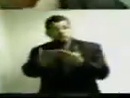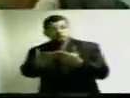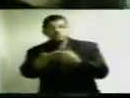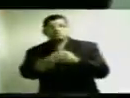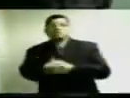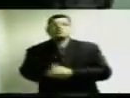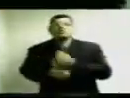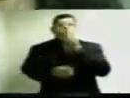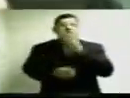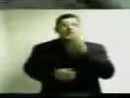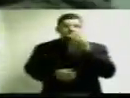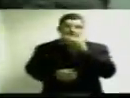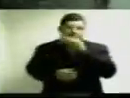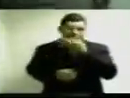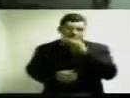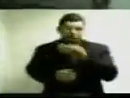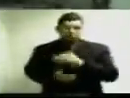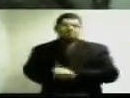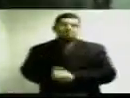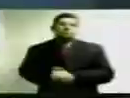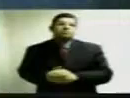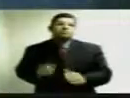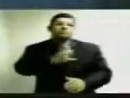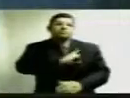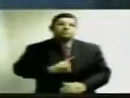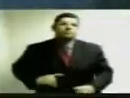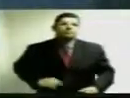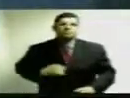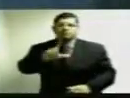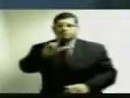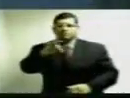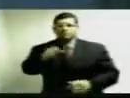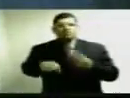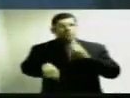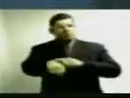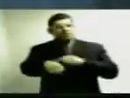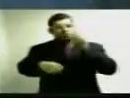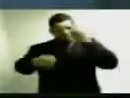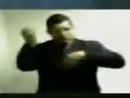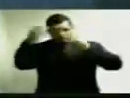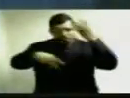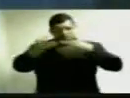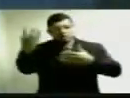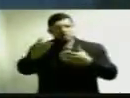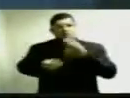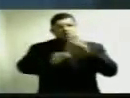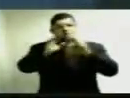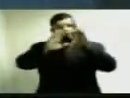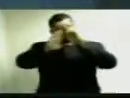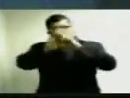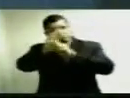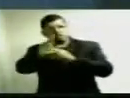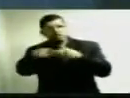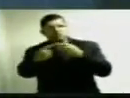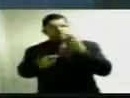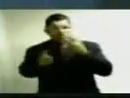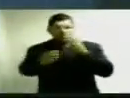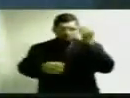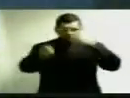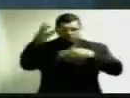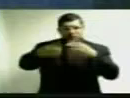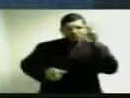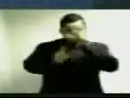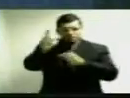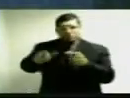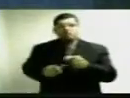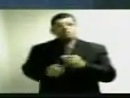da eleição. Era essa a minha contribuição, deputado. Deputado Wilson Lisboa, eu não vou ter tempo de explicar para Vossa Excelência com detalhes, mas vou tentar